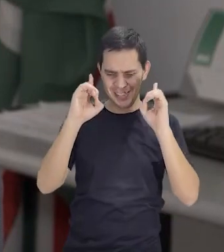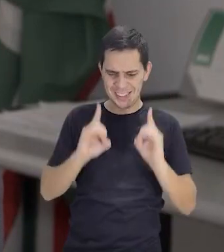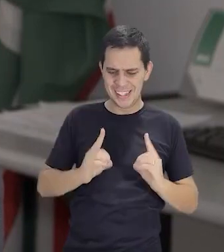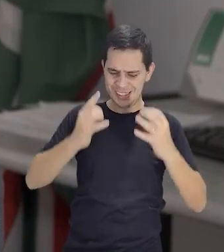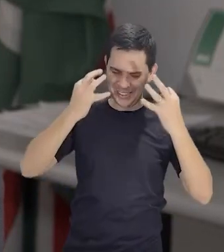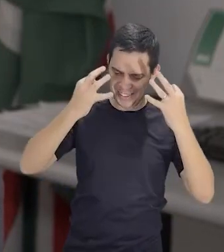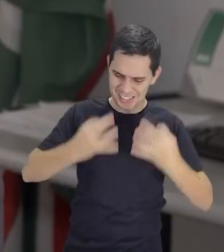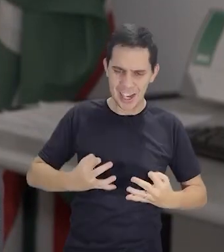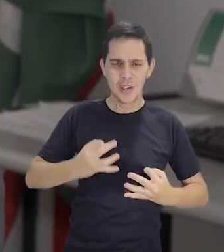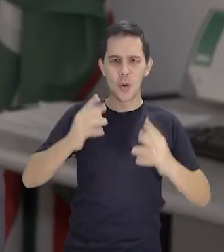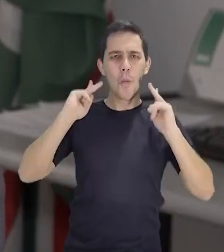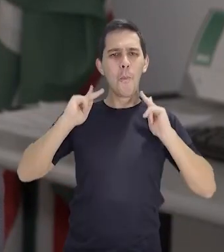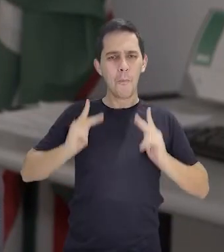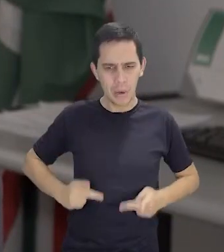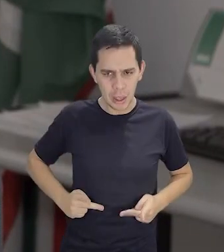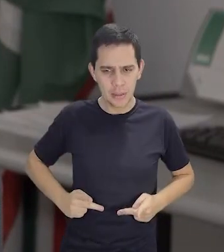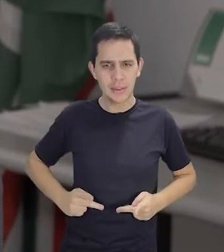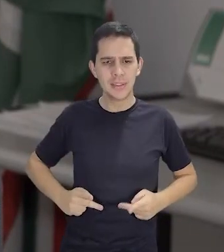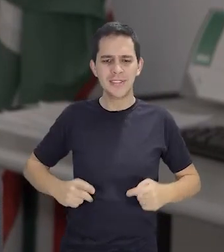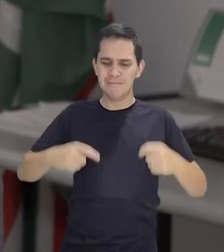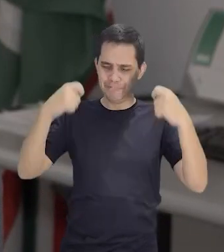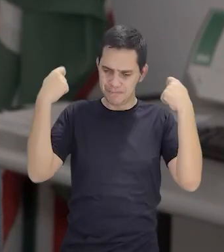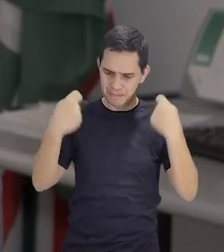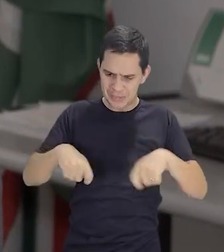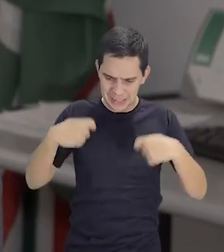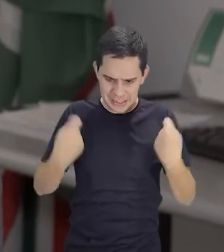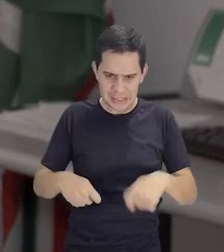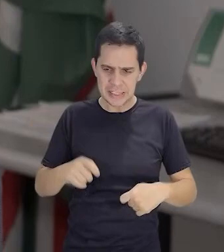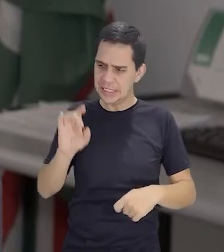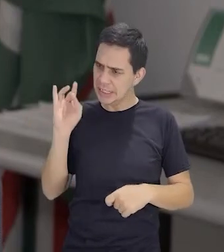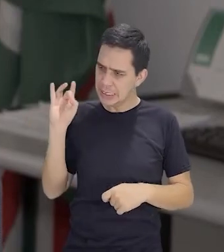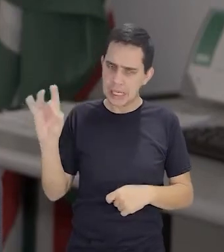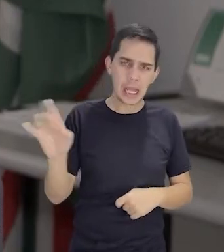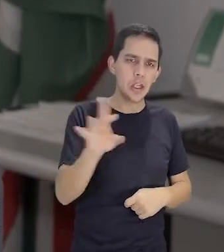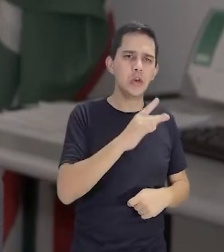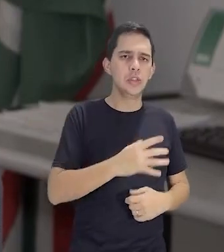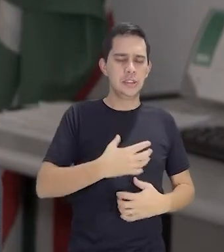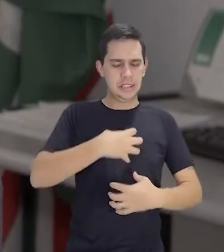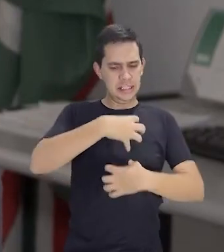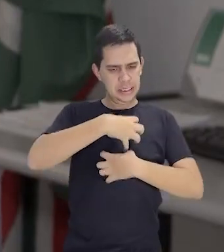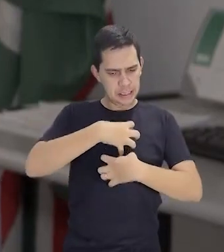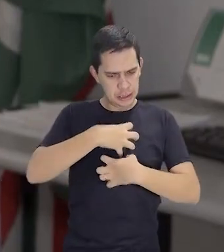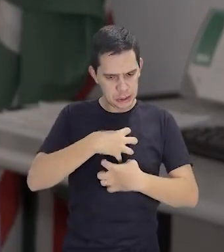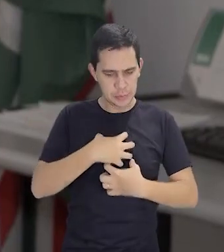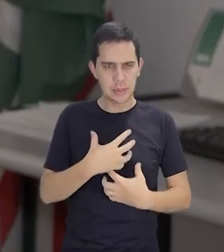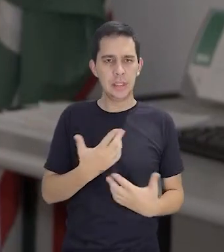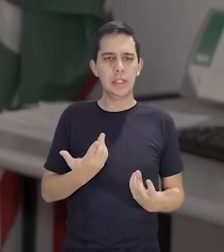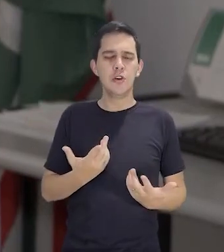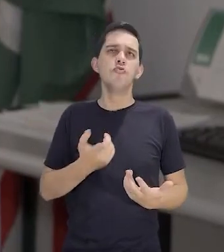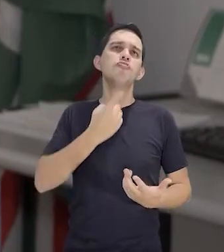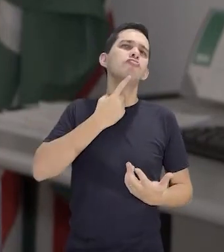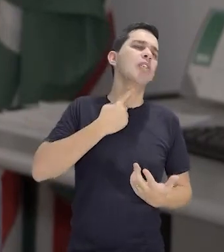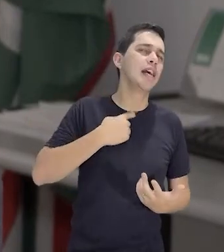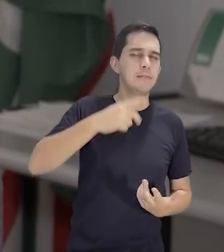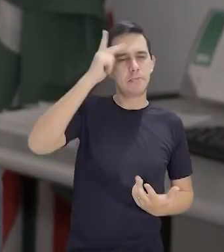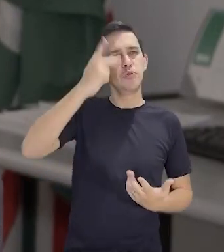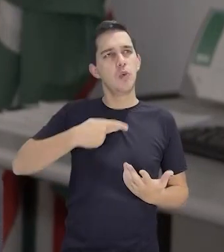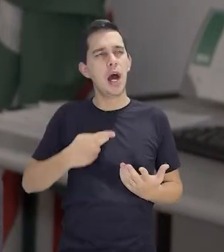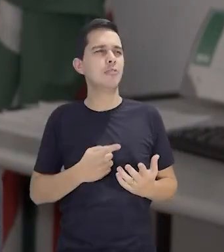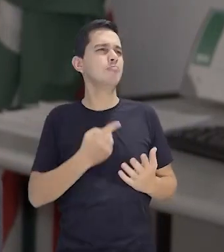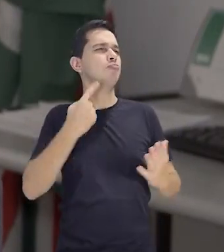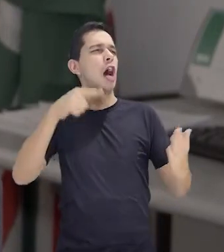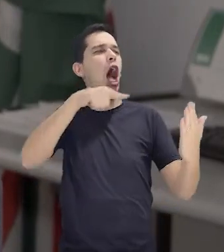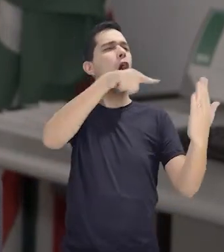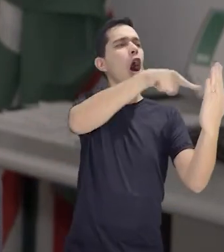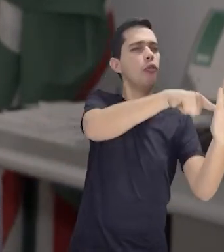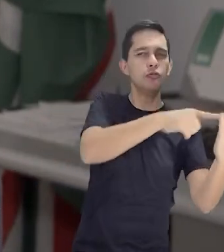necessidade premente e todos os dias de a pessoa se afirmar-se como tal, buscar seus projetos de vida. E